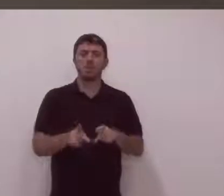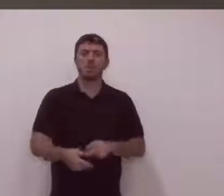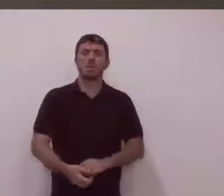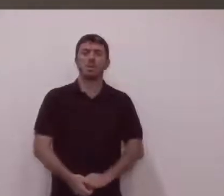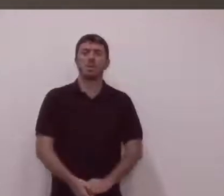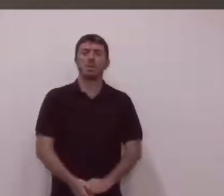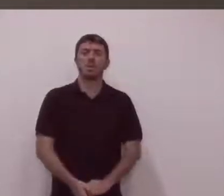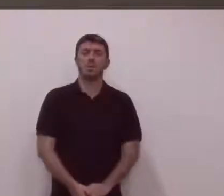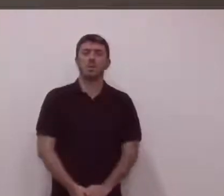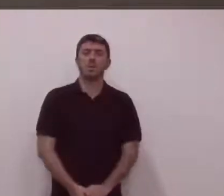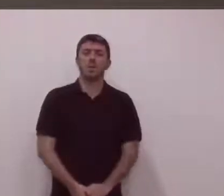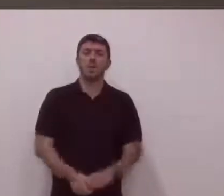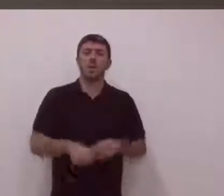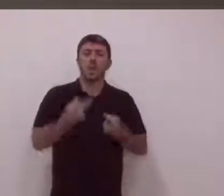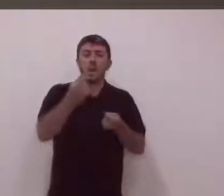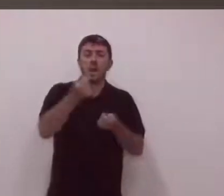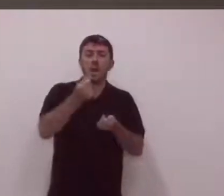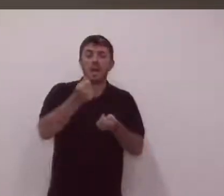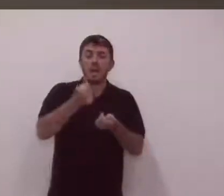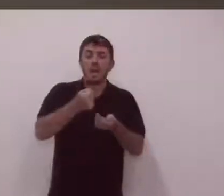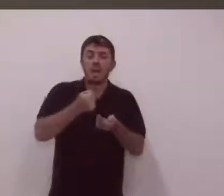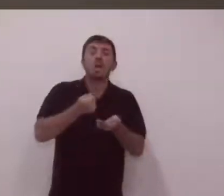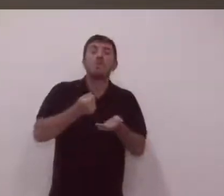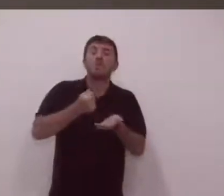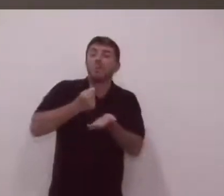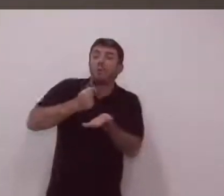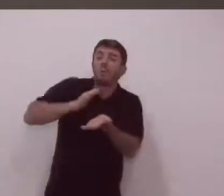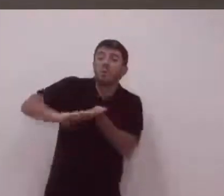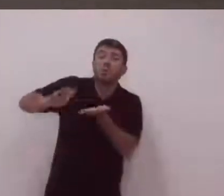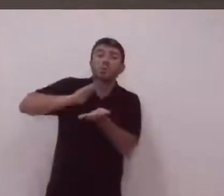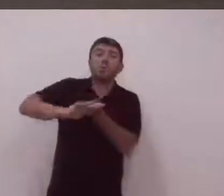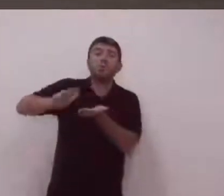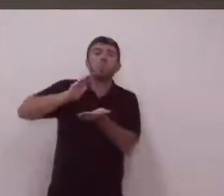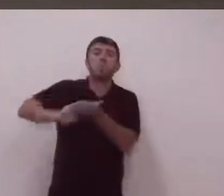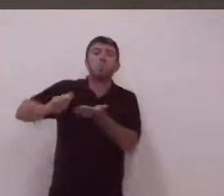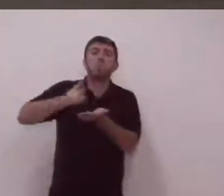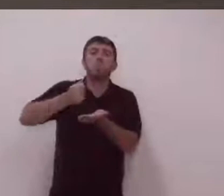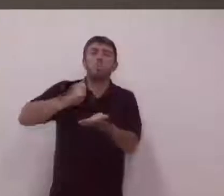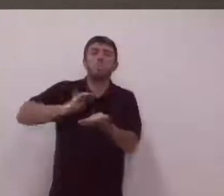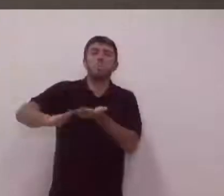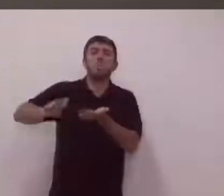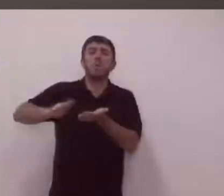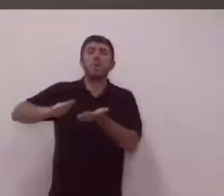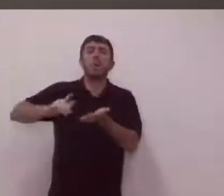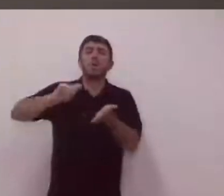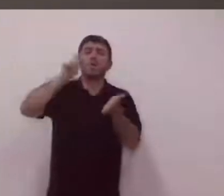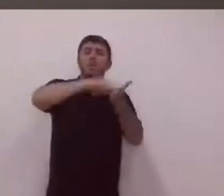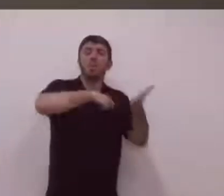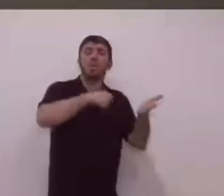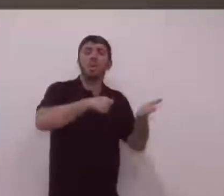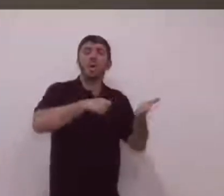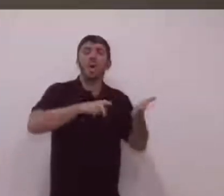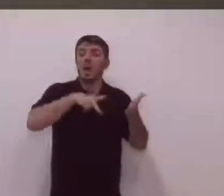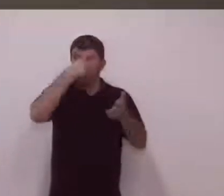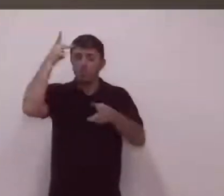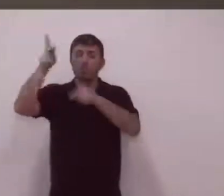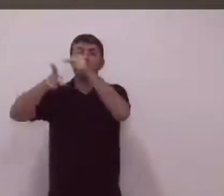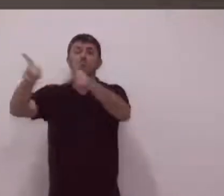está aí gasto milionários em contrato e o povo sofrendo não tem nem medicamento direito para o povo